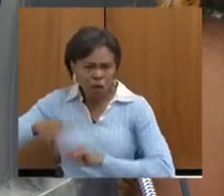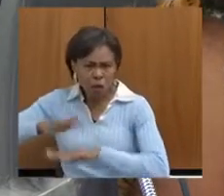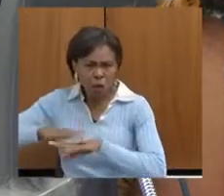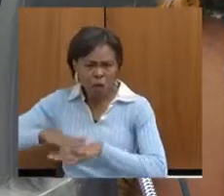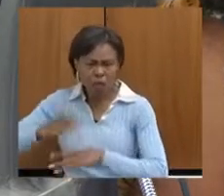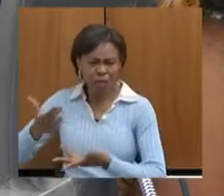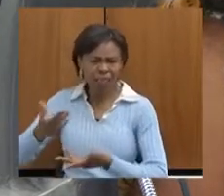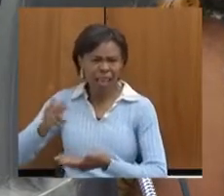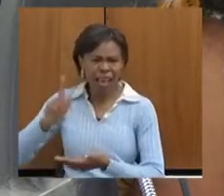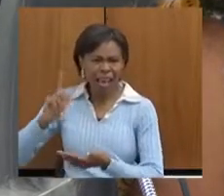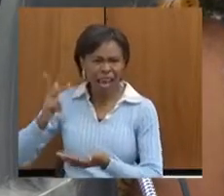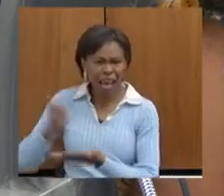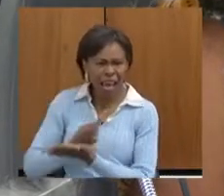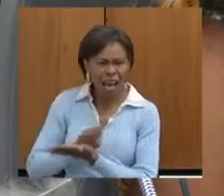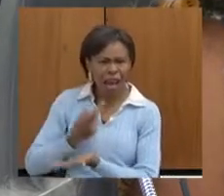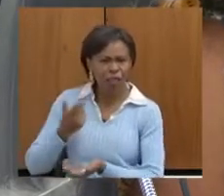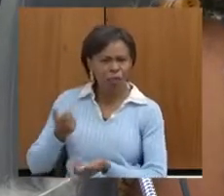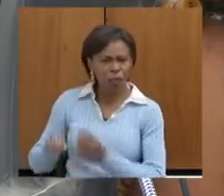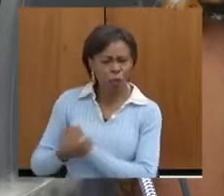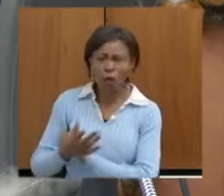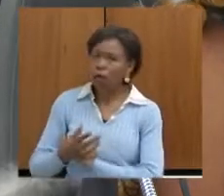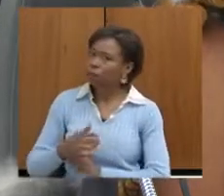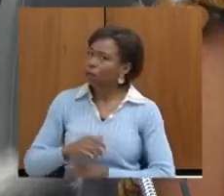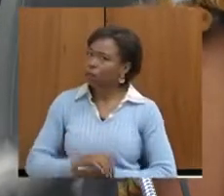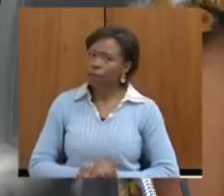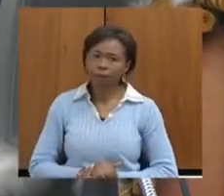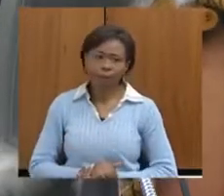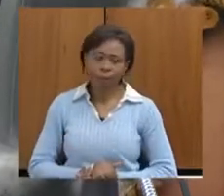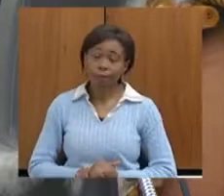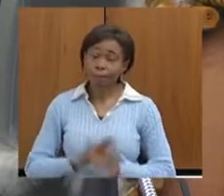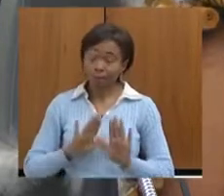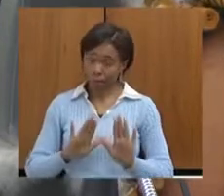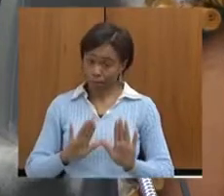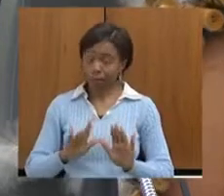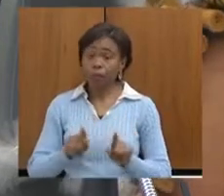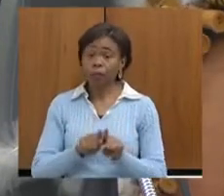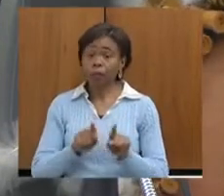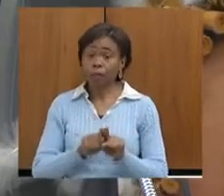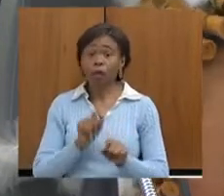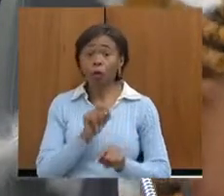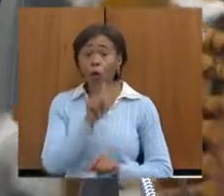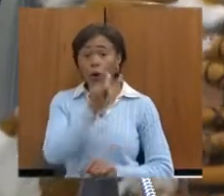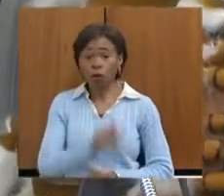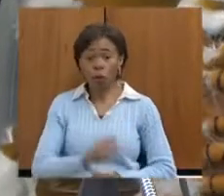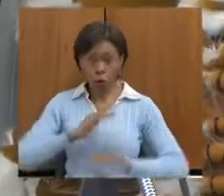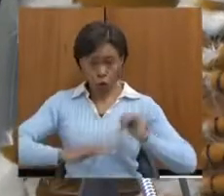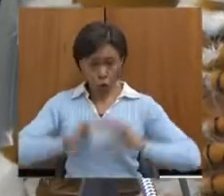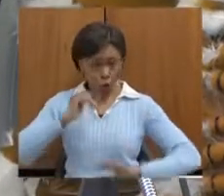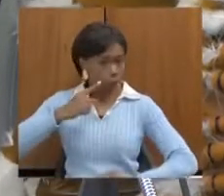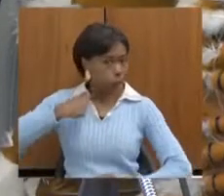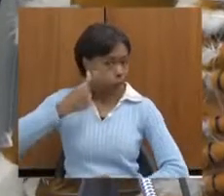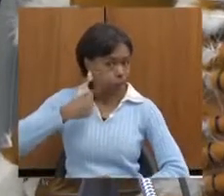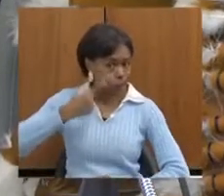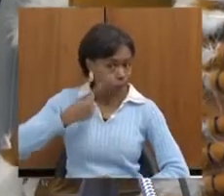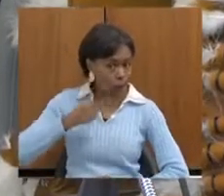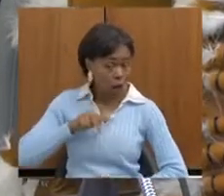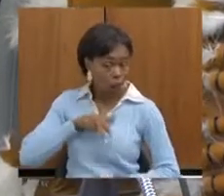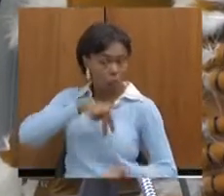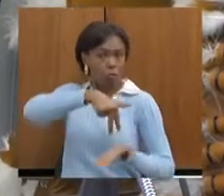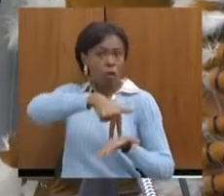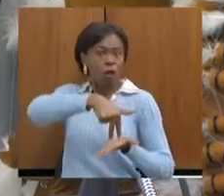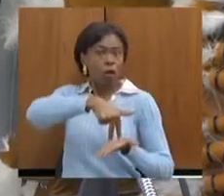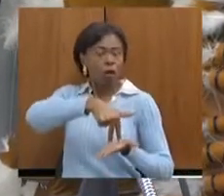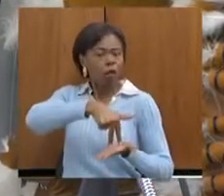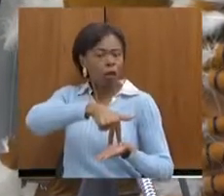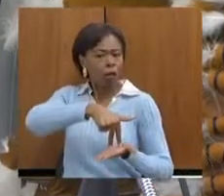viro ladrão etc então aqui são muito importante agora torna também o advogado advogada a protagonista